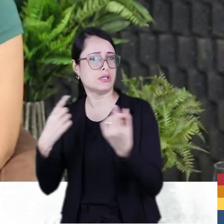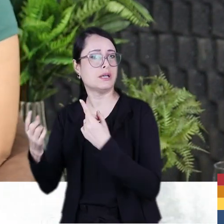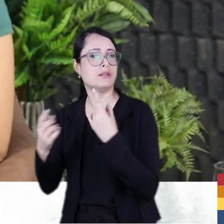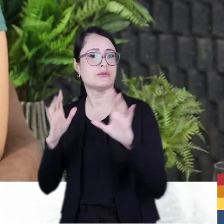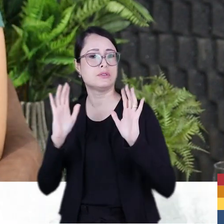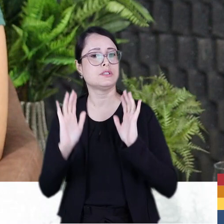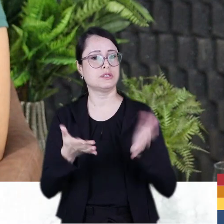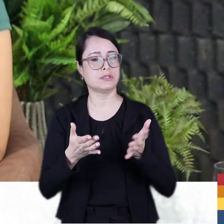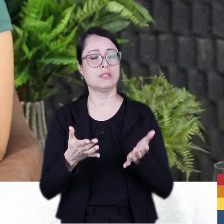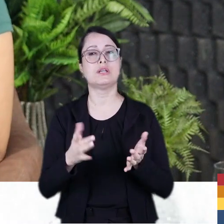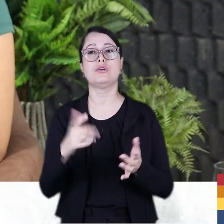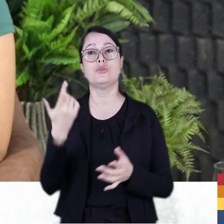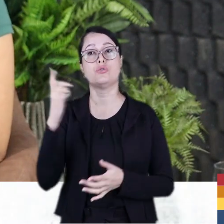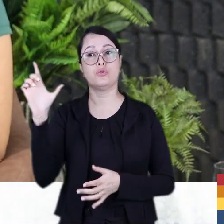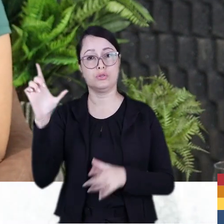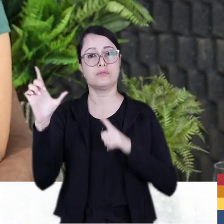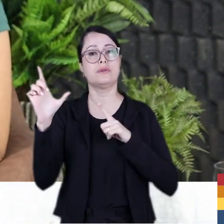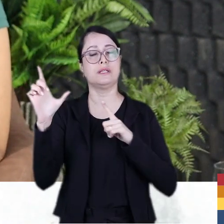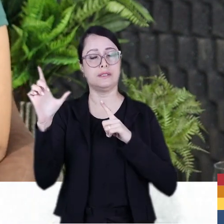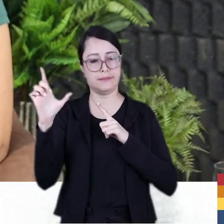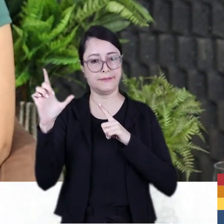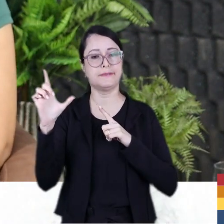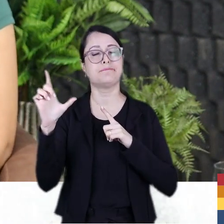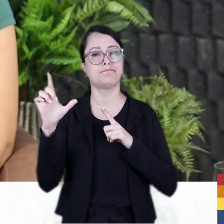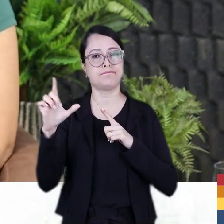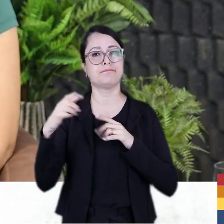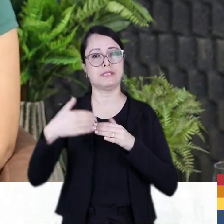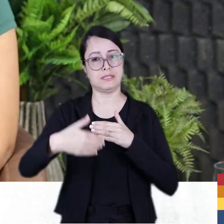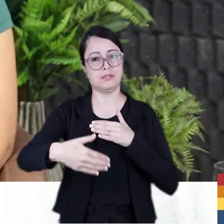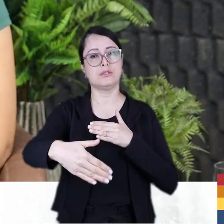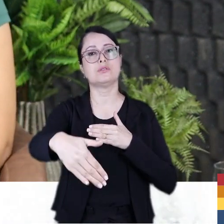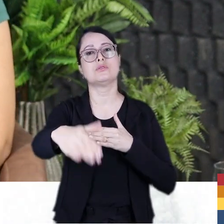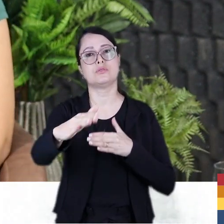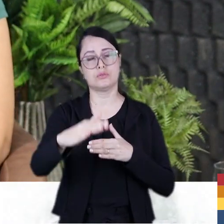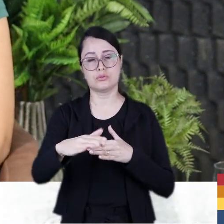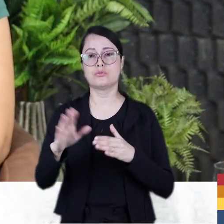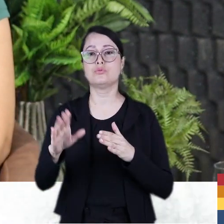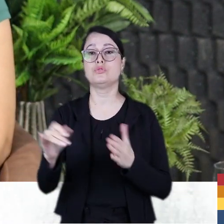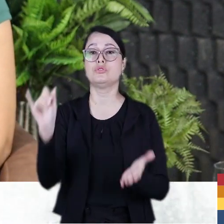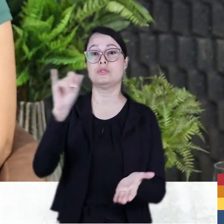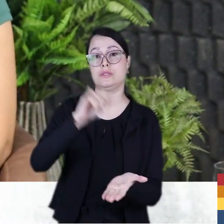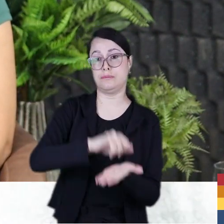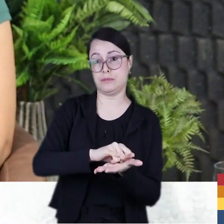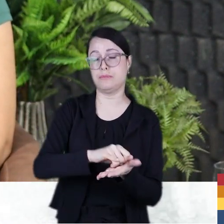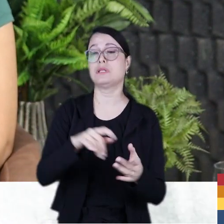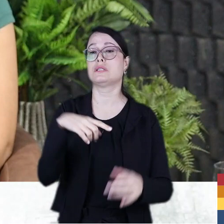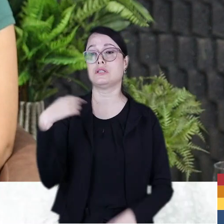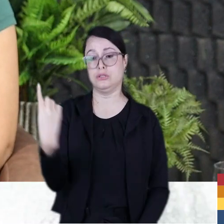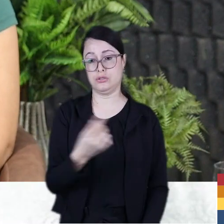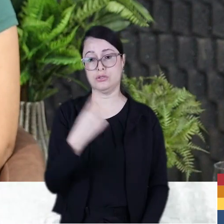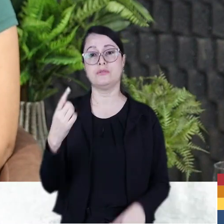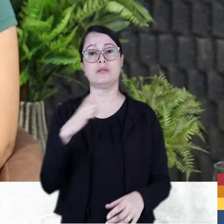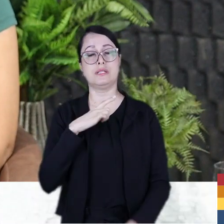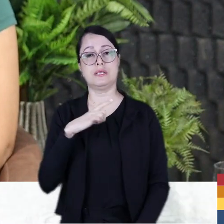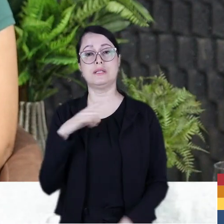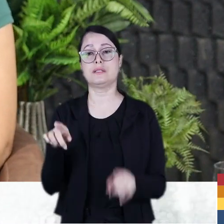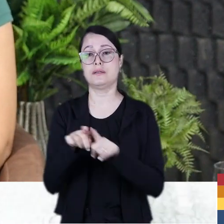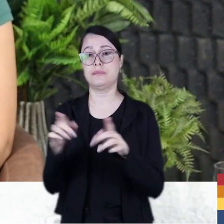apoio, né, nós estaremos aí nesse processo juntamente com as escolas, a escola, além do